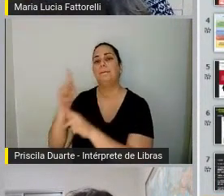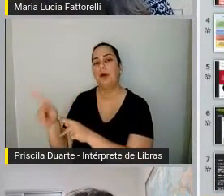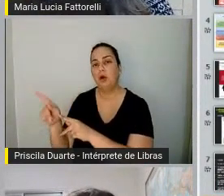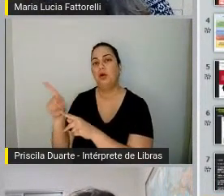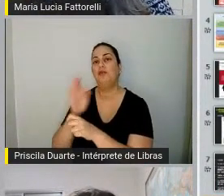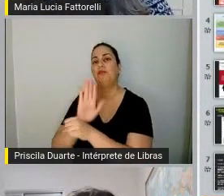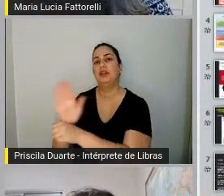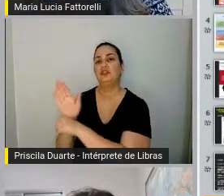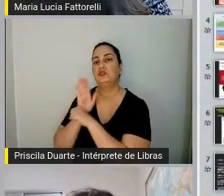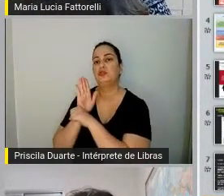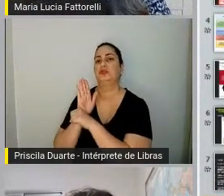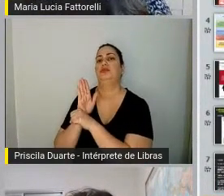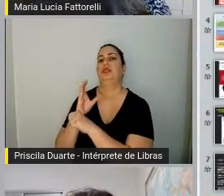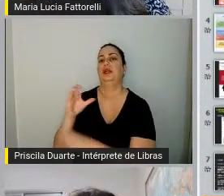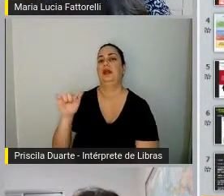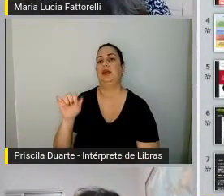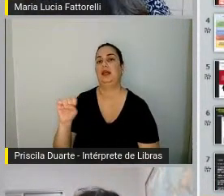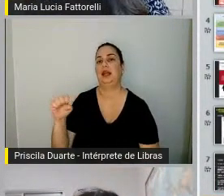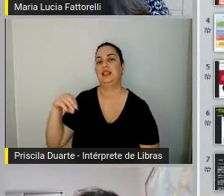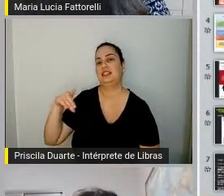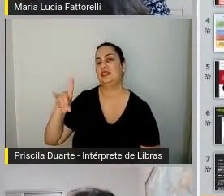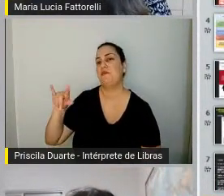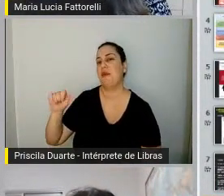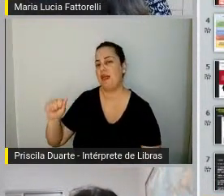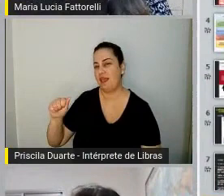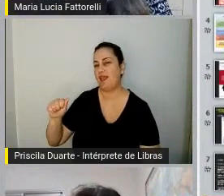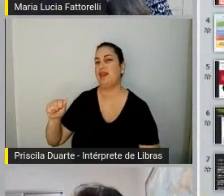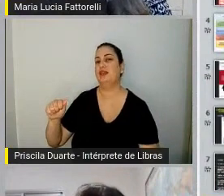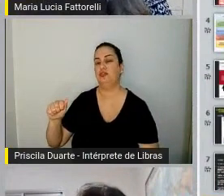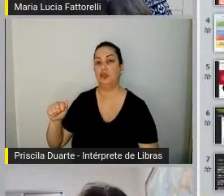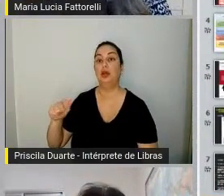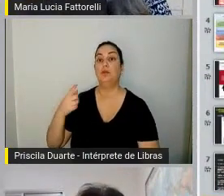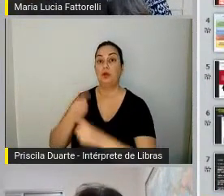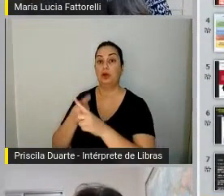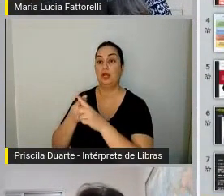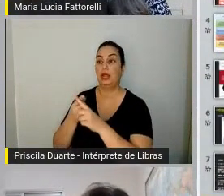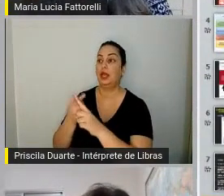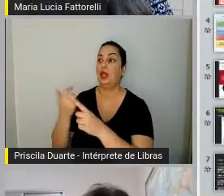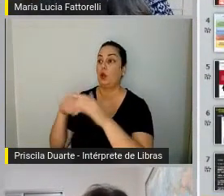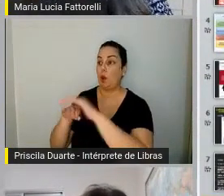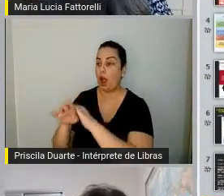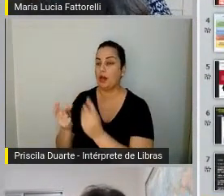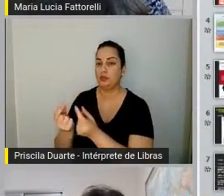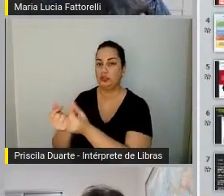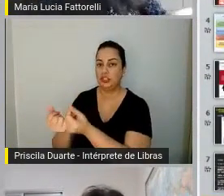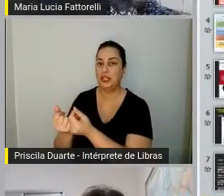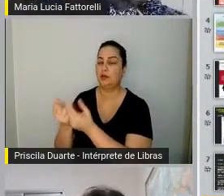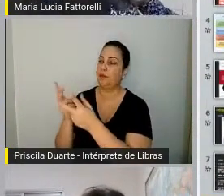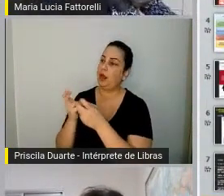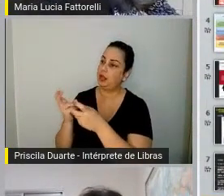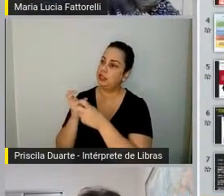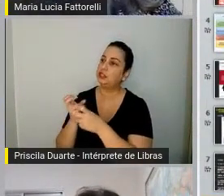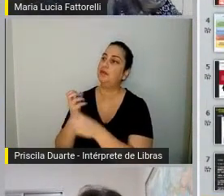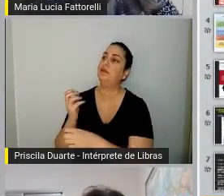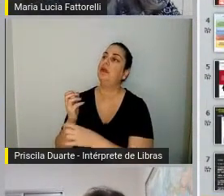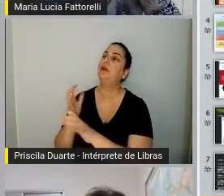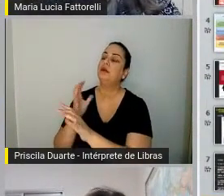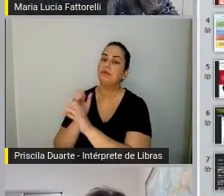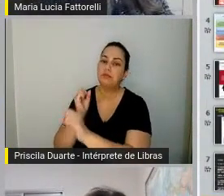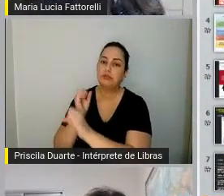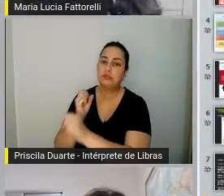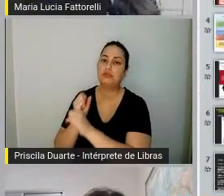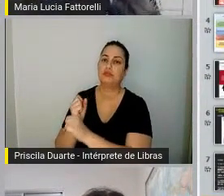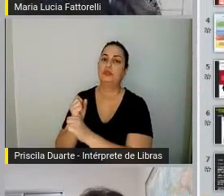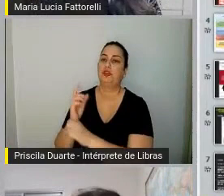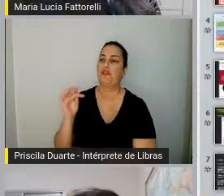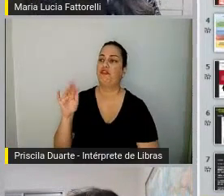investe em tesouro direto e fundo de pensão e tal. Né? Para investigar isso, nós temos que pegar uma